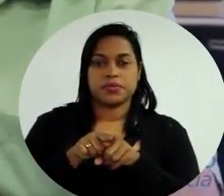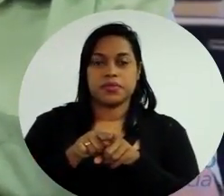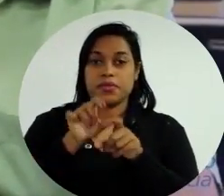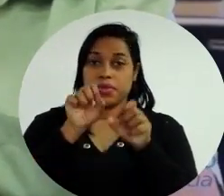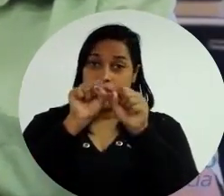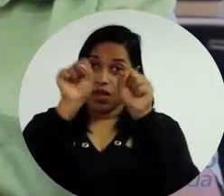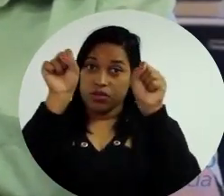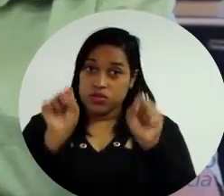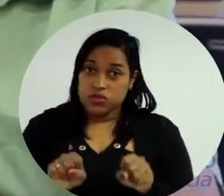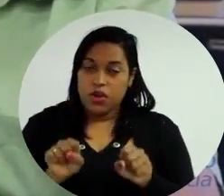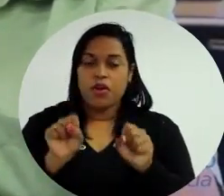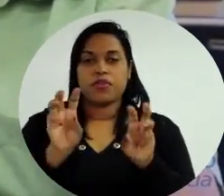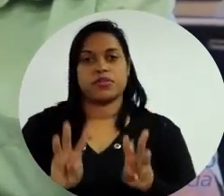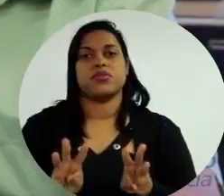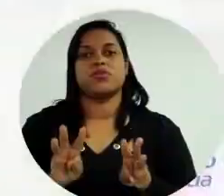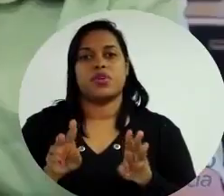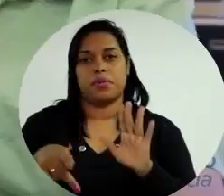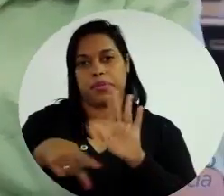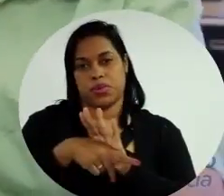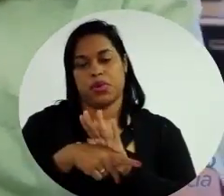no software que está instalado nos polos.